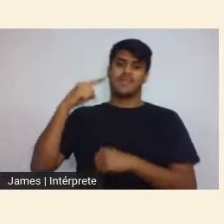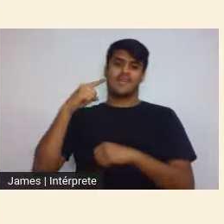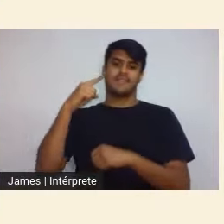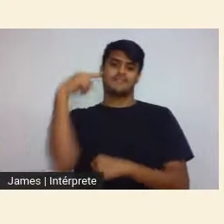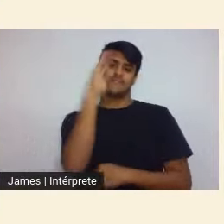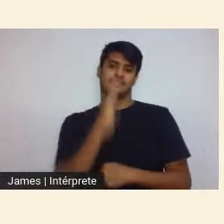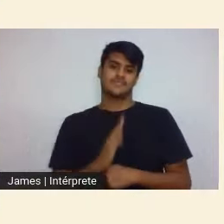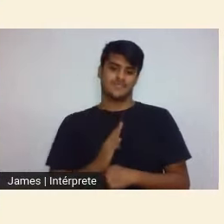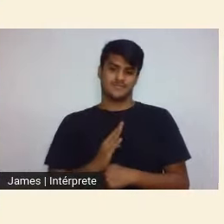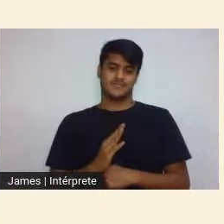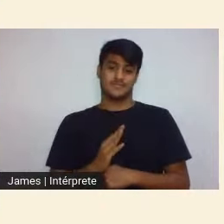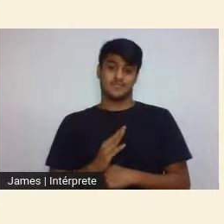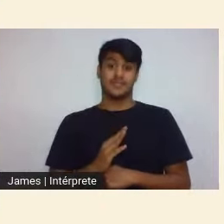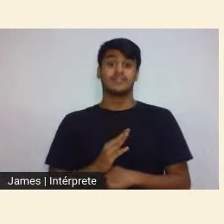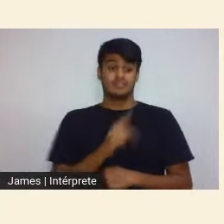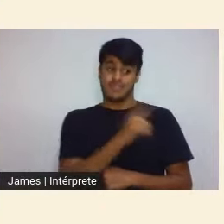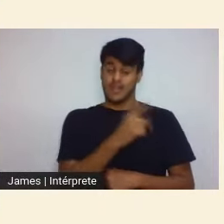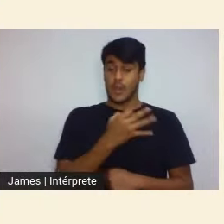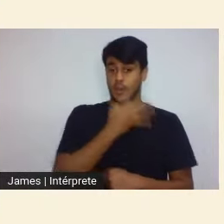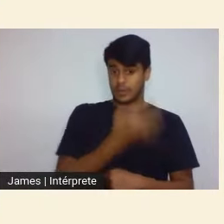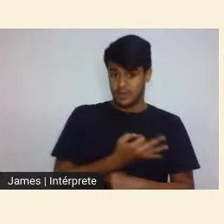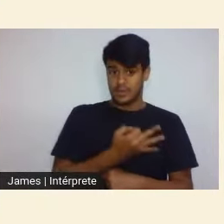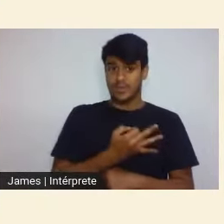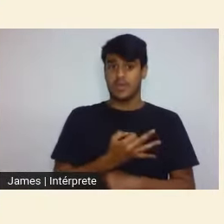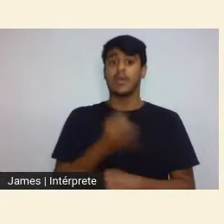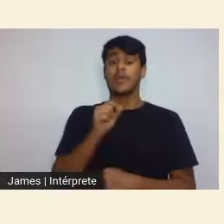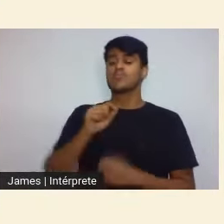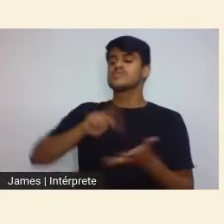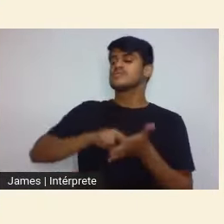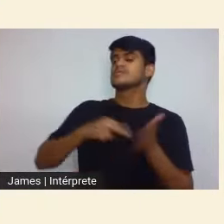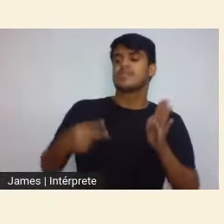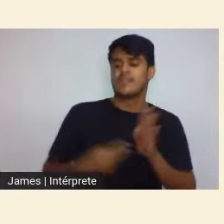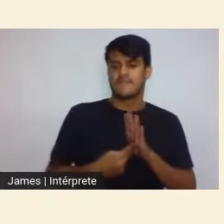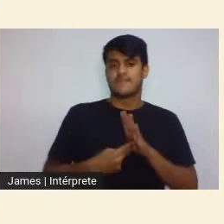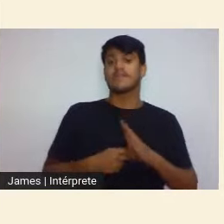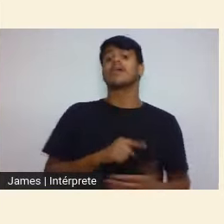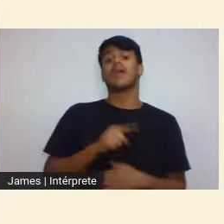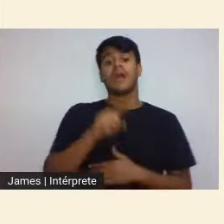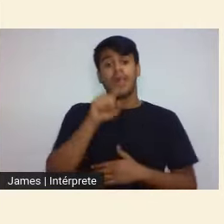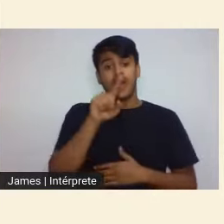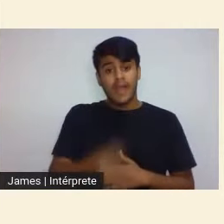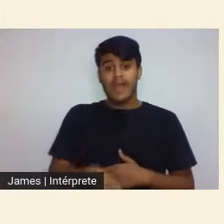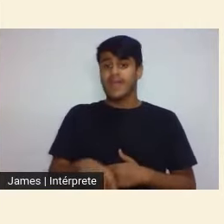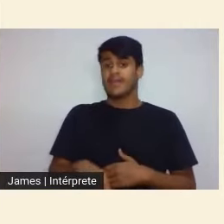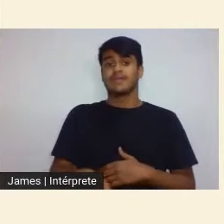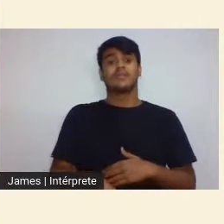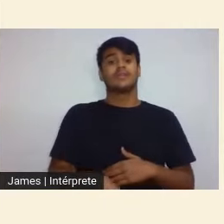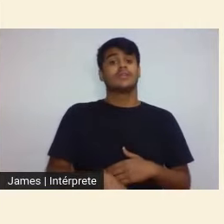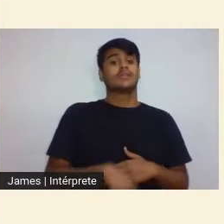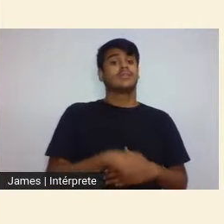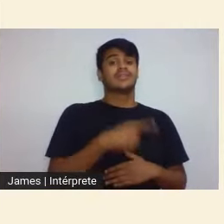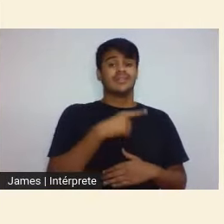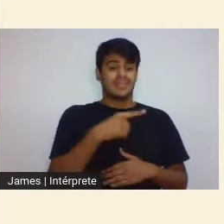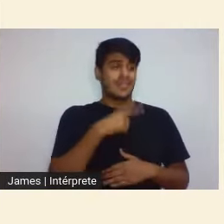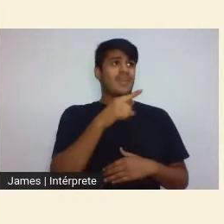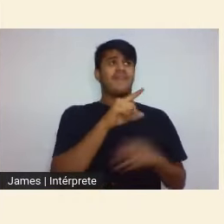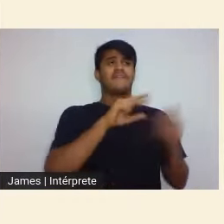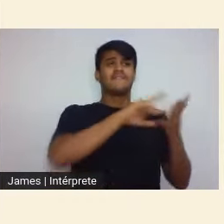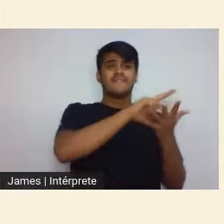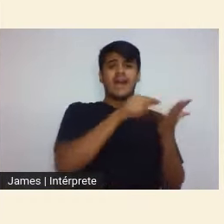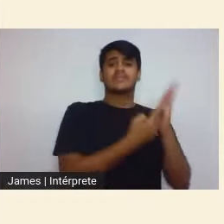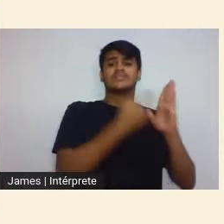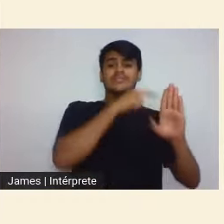é justamente o que ele significa, para ele significa a derrocada dos símbolos de